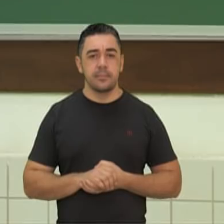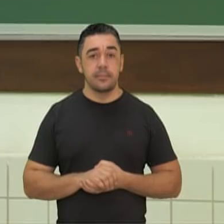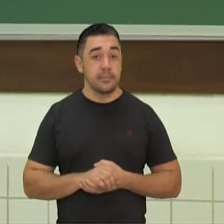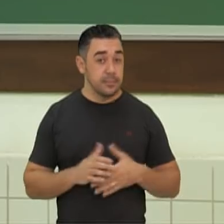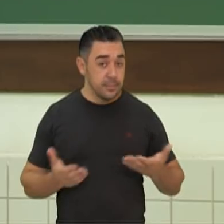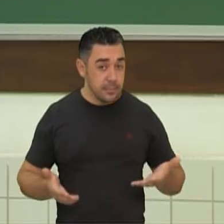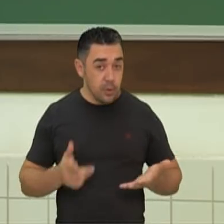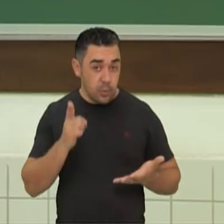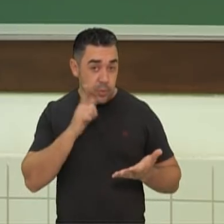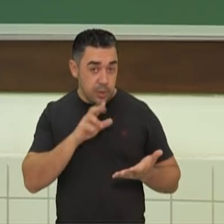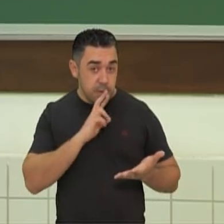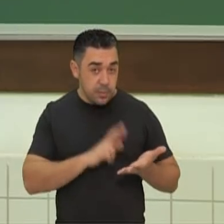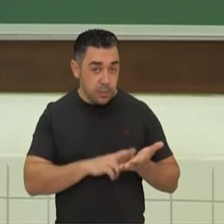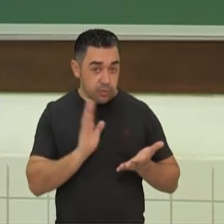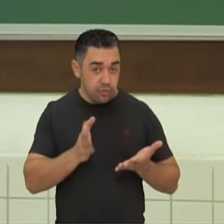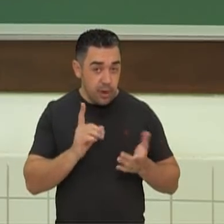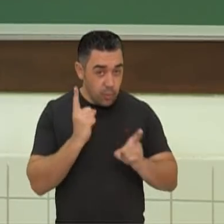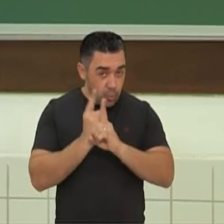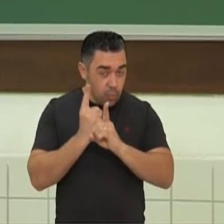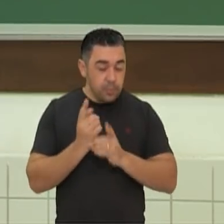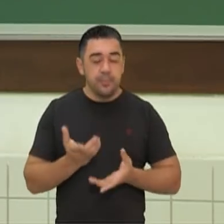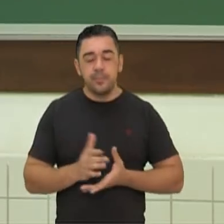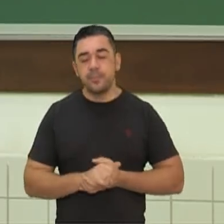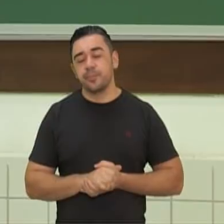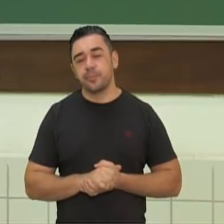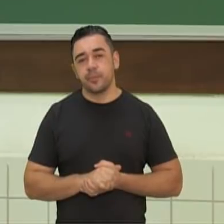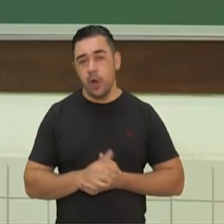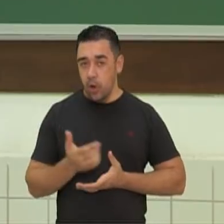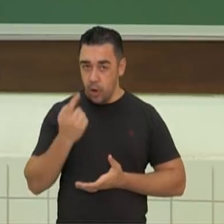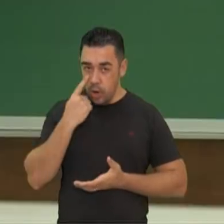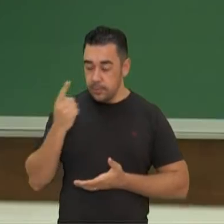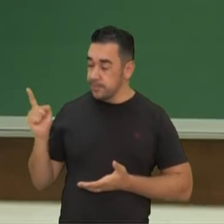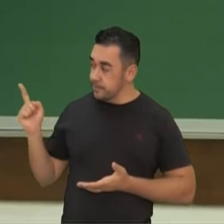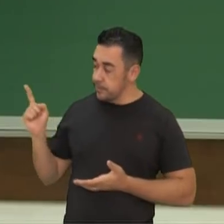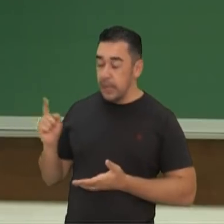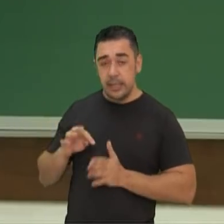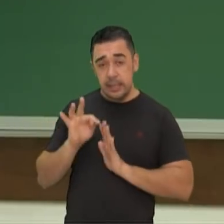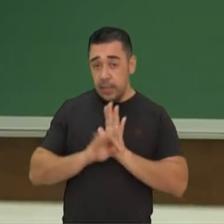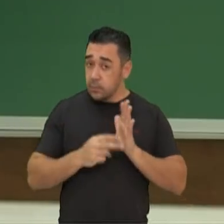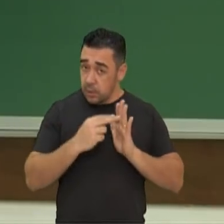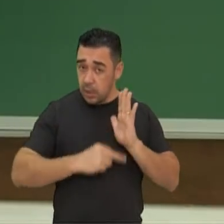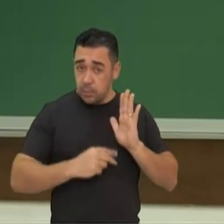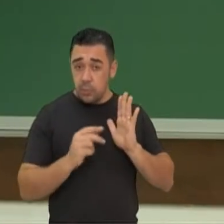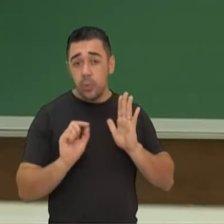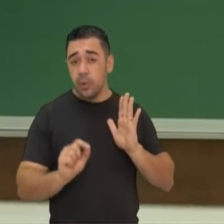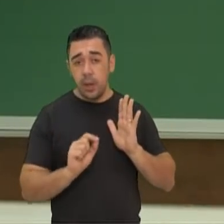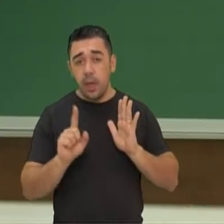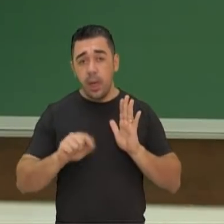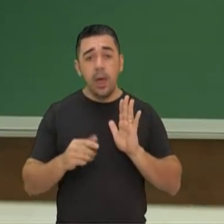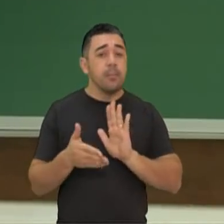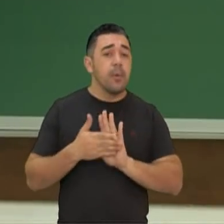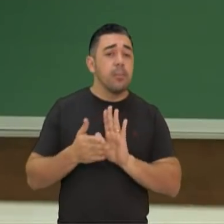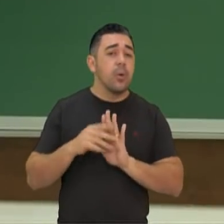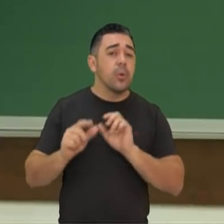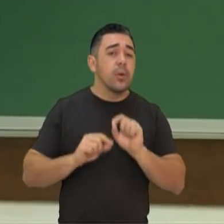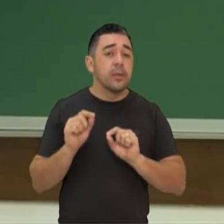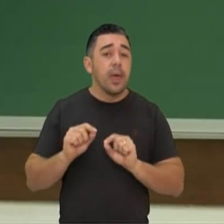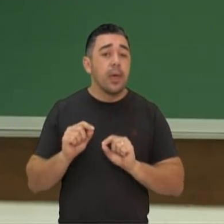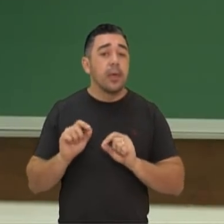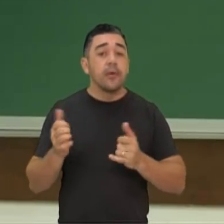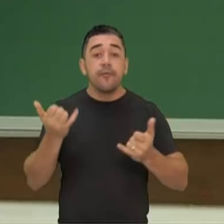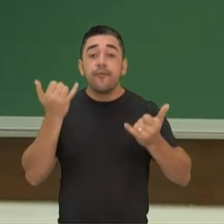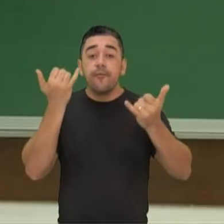Daí, turma, responderam? Acharam a resposta? Olha, o texto que nós acabamos de ler tem o propósito, a intenção